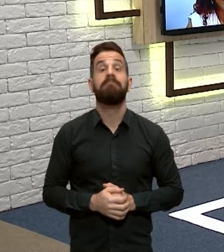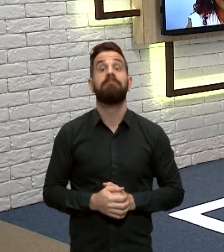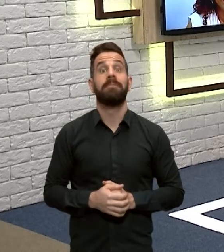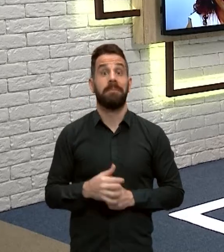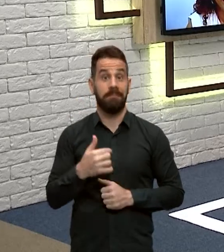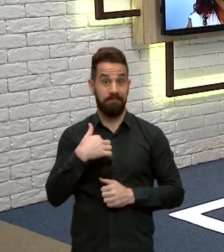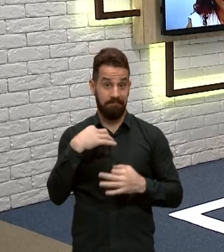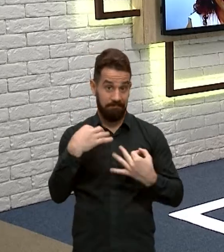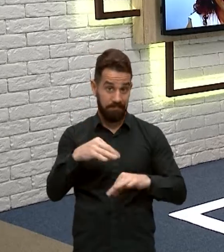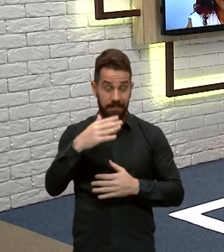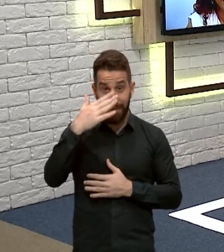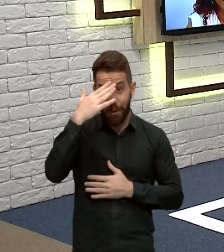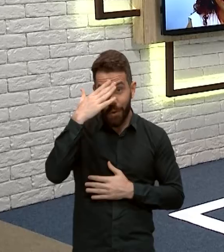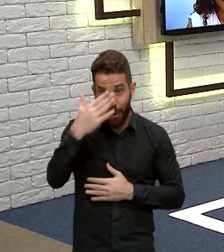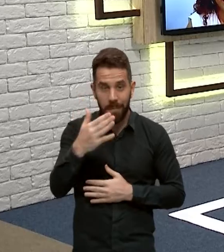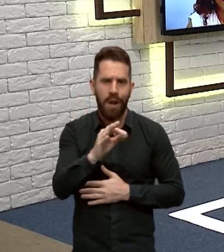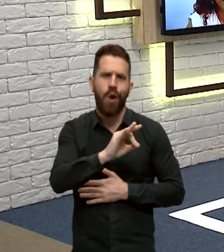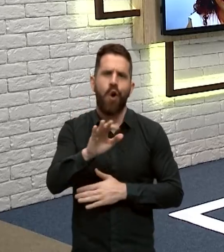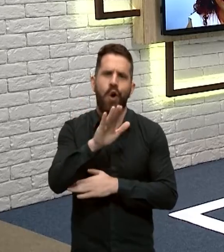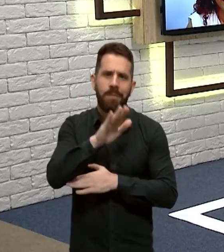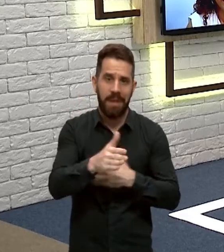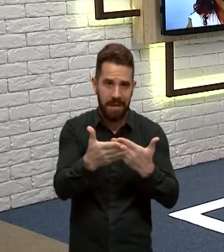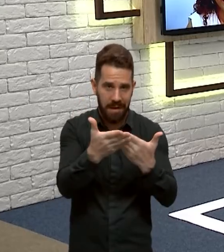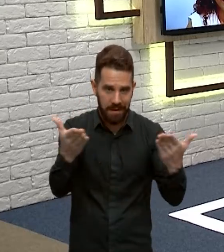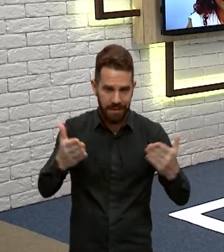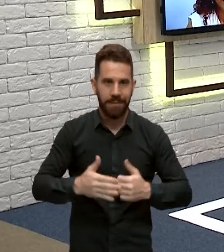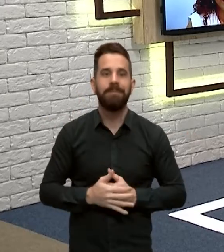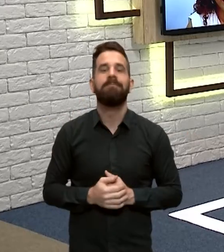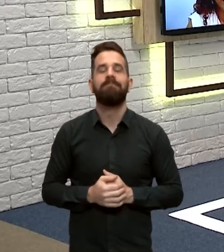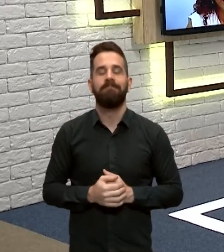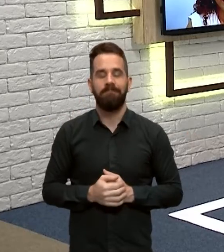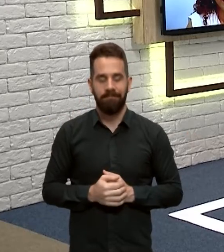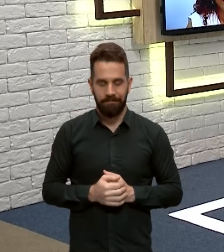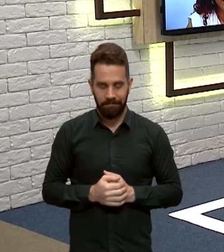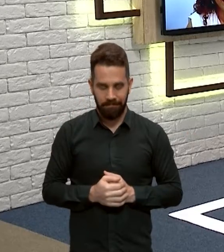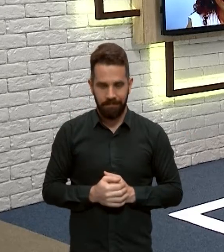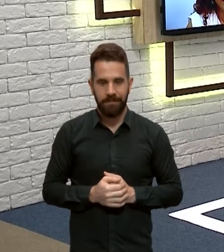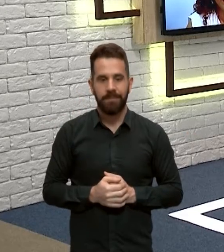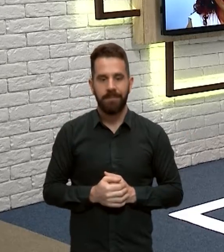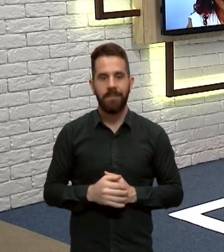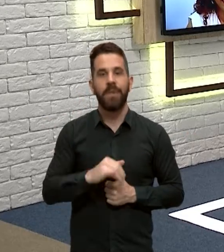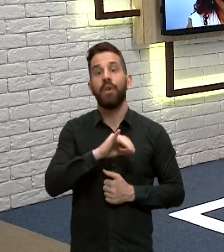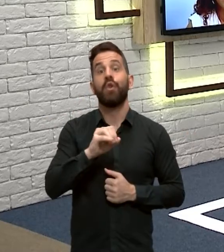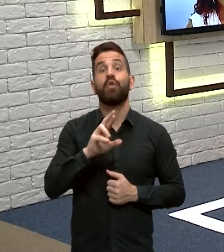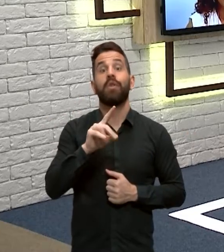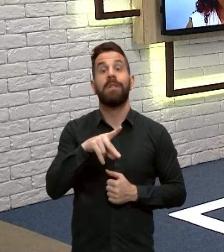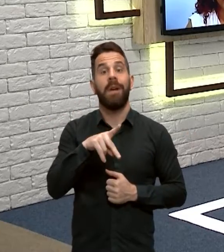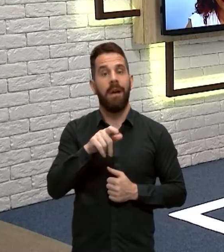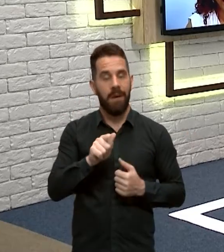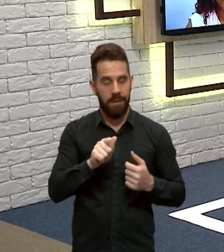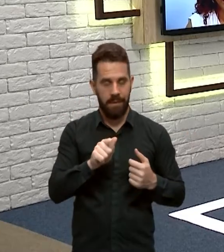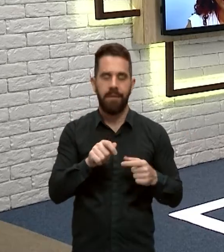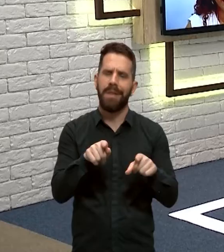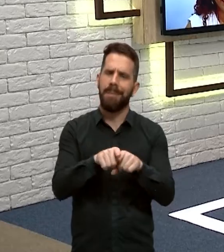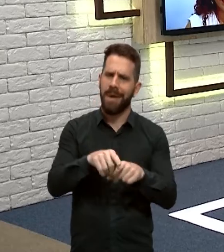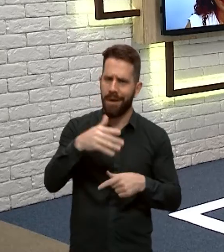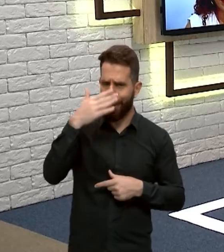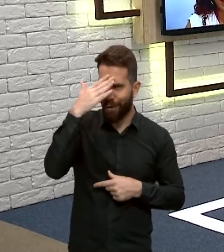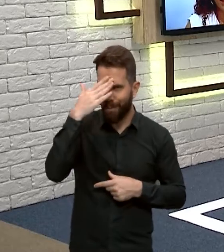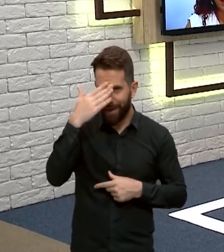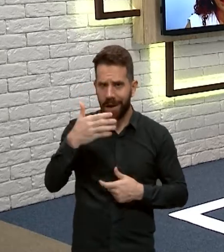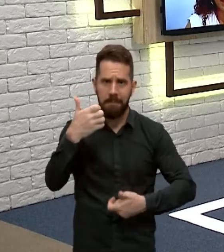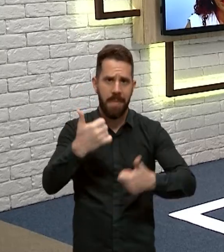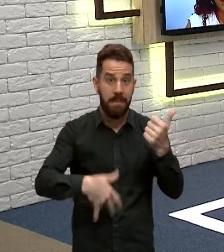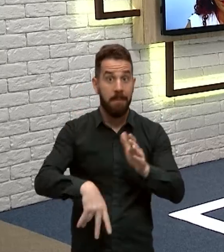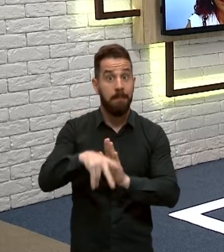Obrigada, gente, e uma ótima tarde para vocês. Ótima tarde, Poliane. Jordana, muito obrigada pela sua presença também para falar desse projeto,